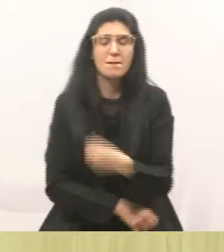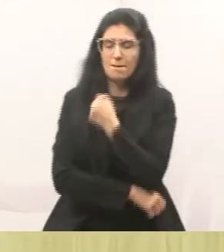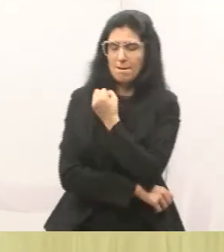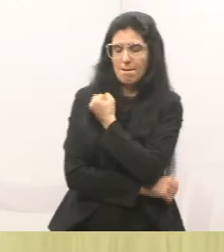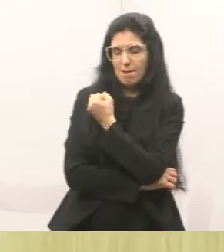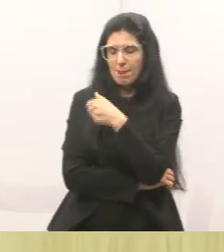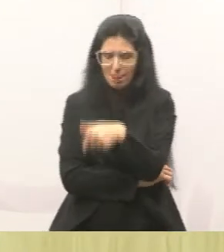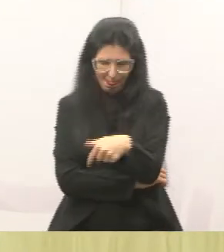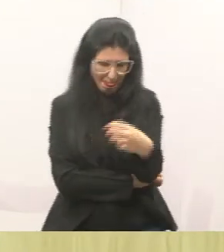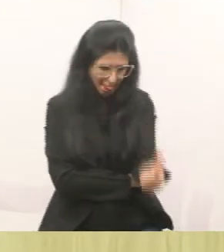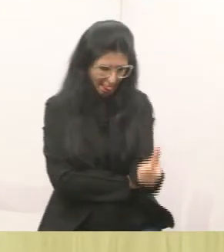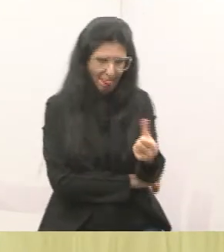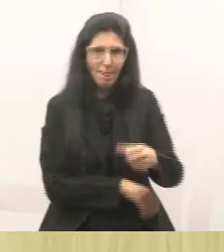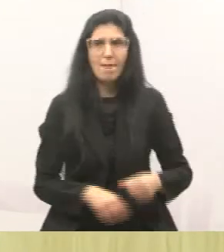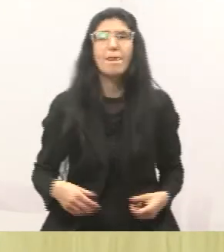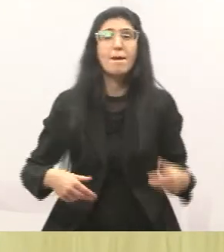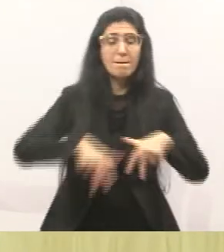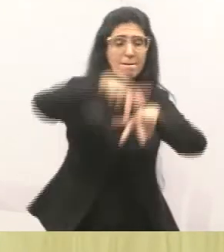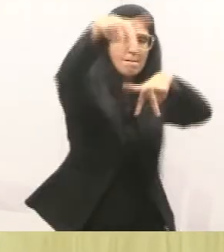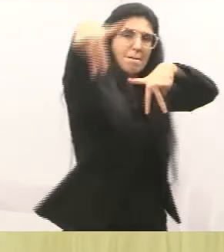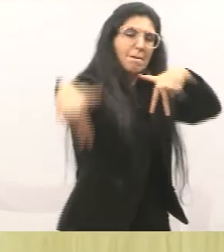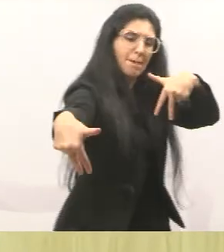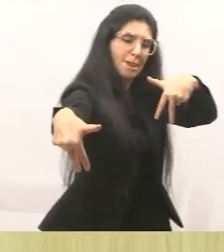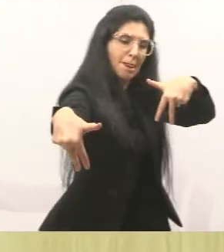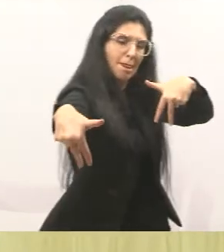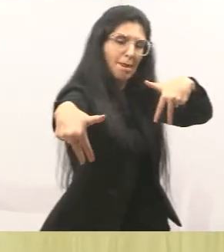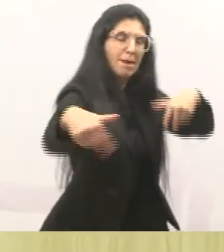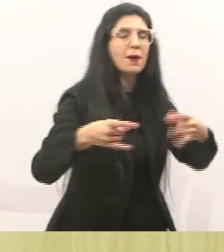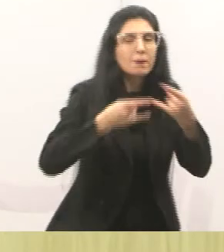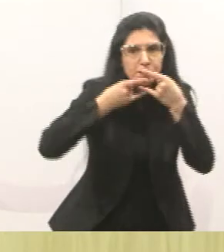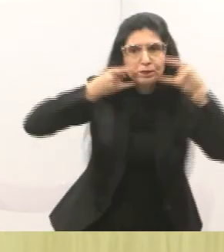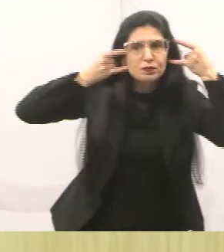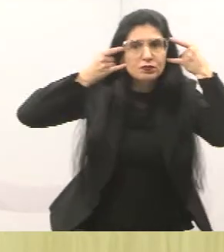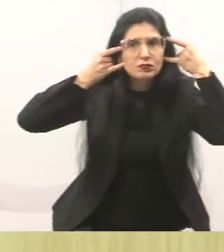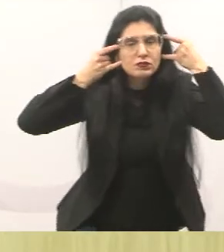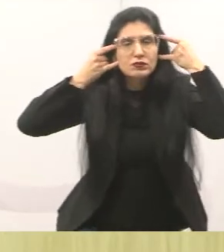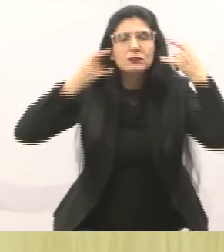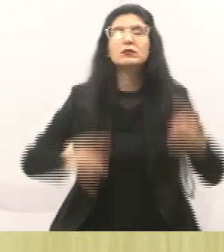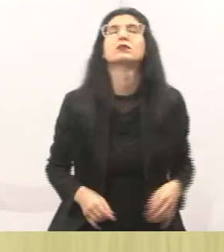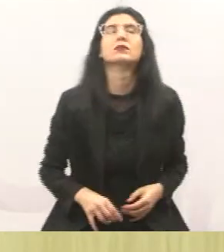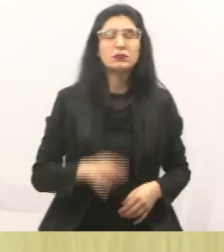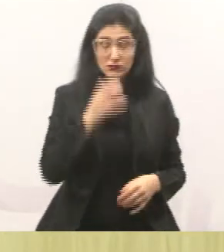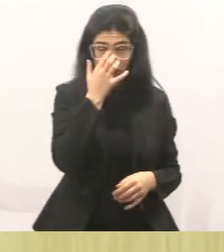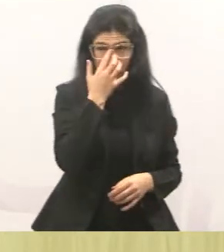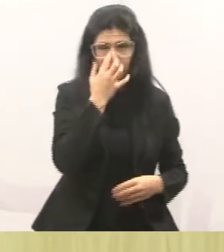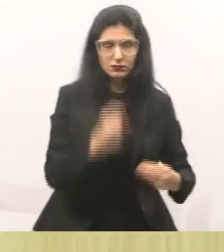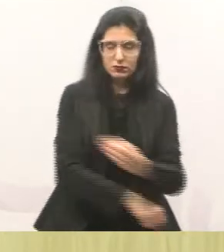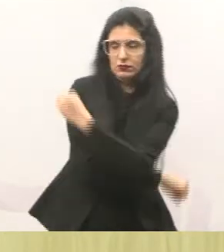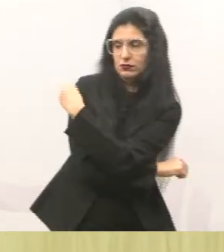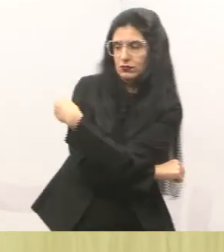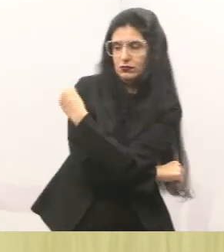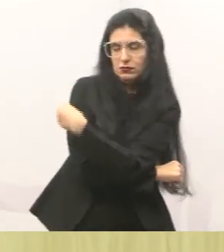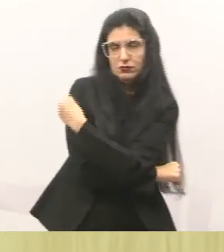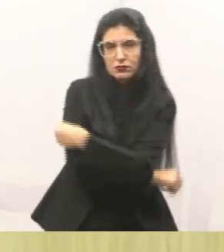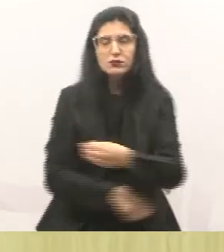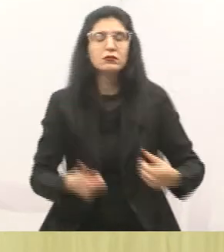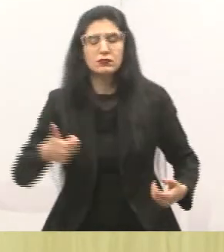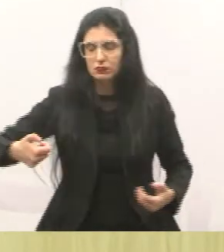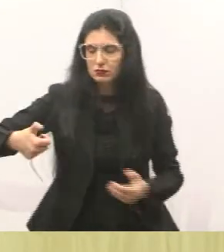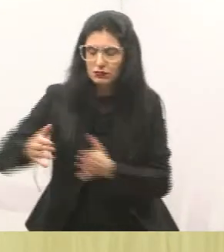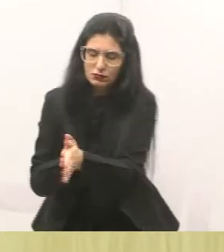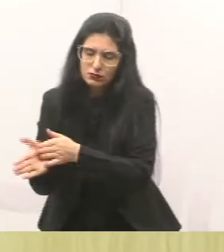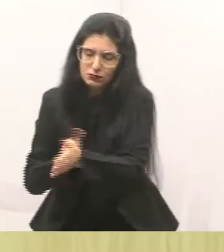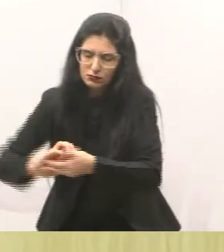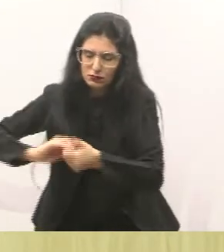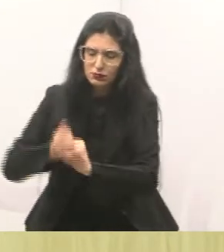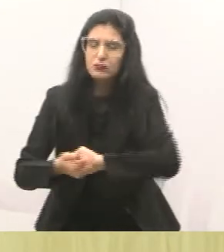Considerando a adoção de regras de distanciamento social, uso obrigatório de máscara e disponibilização de álcool em gel nos estabelecimentos comerciais